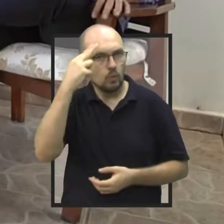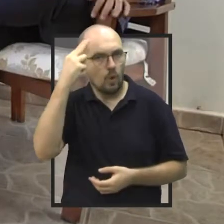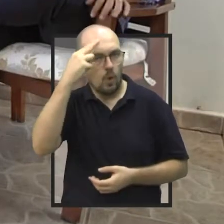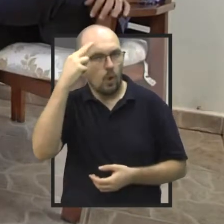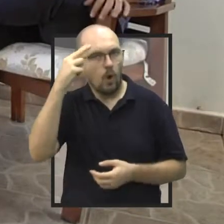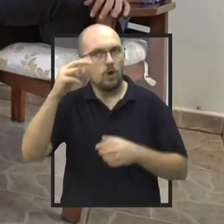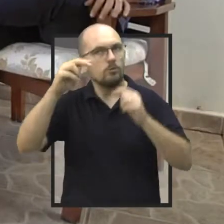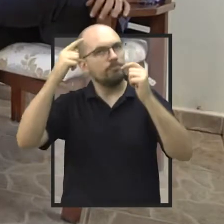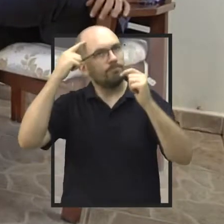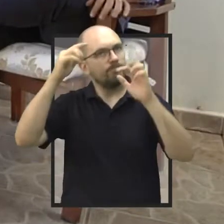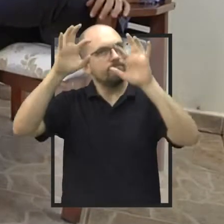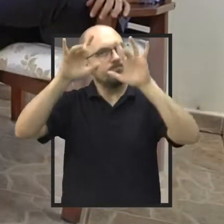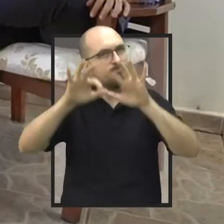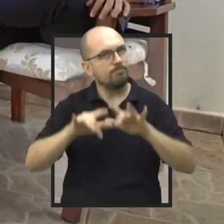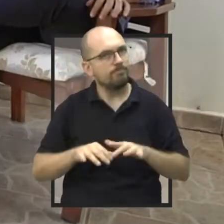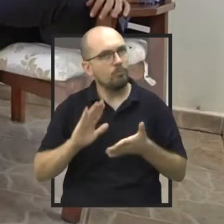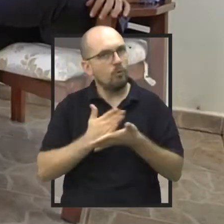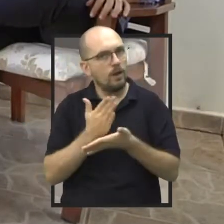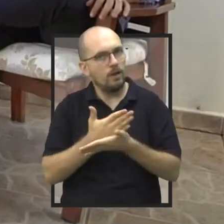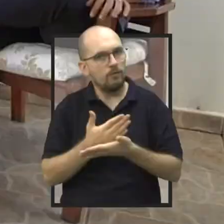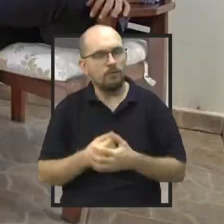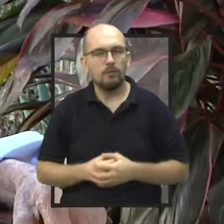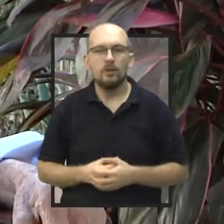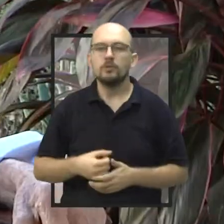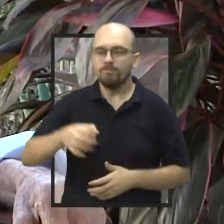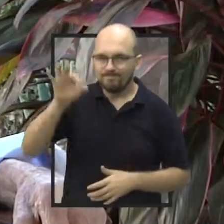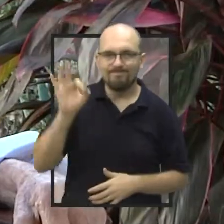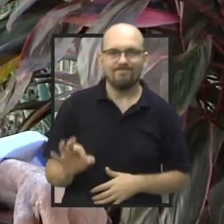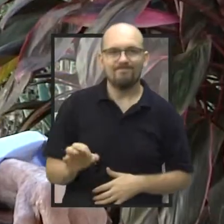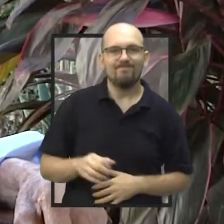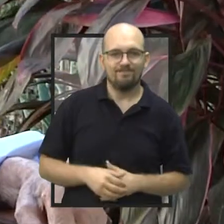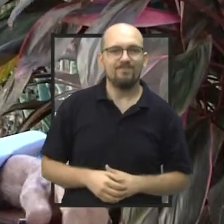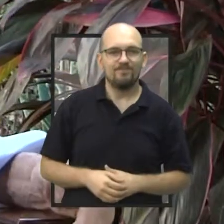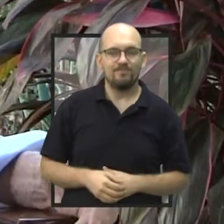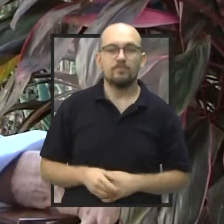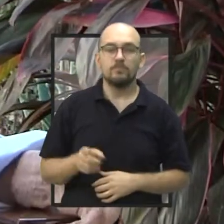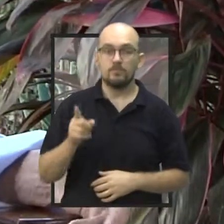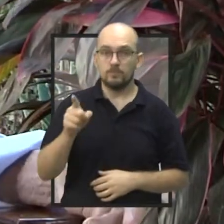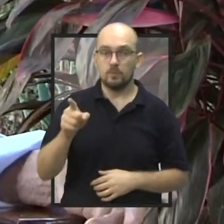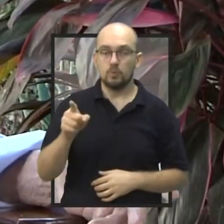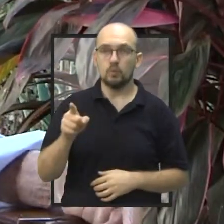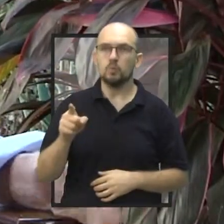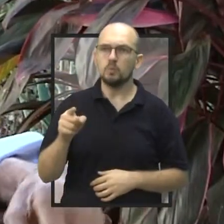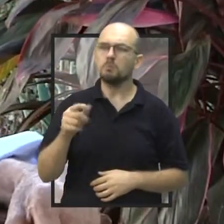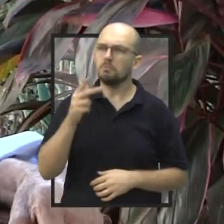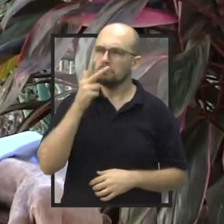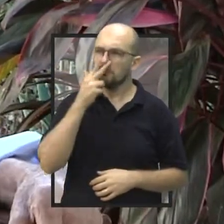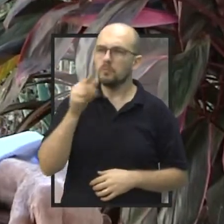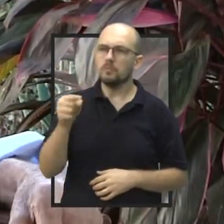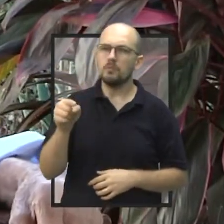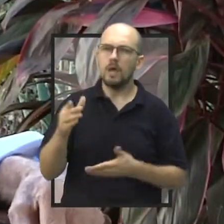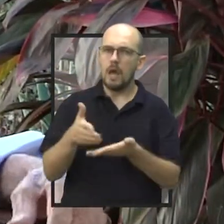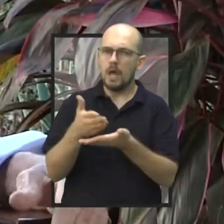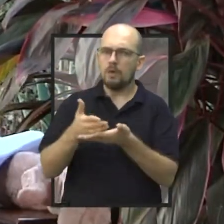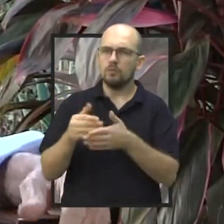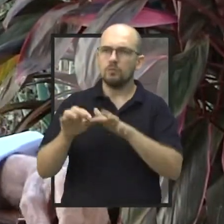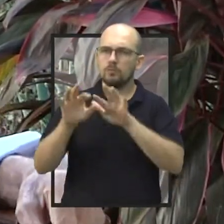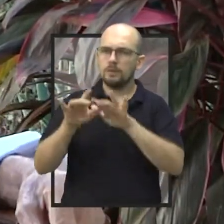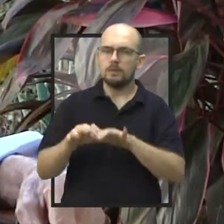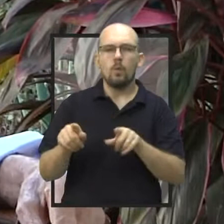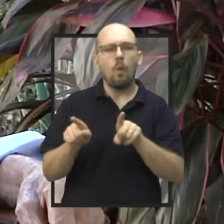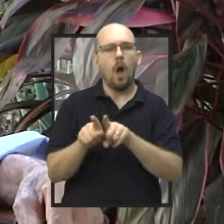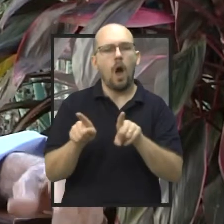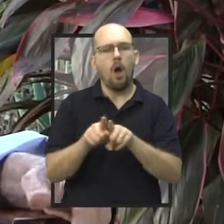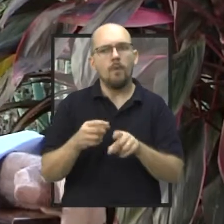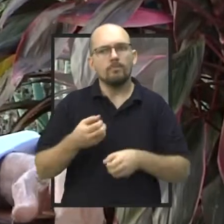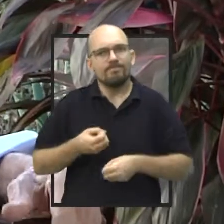isso no papel? Exato. Aliás, eu devo ter escrito esse livro até por